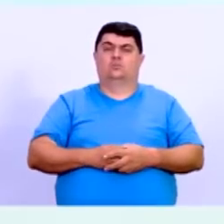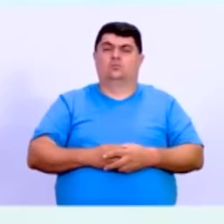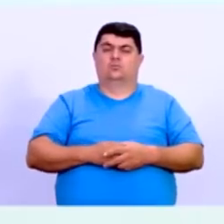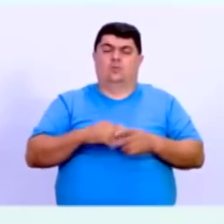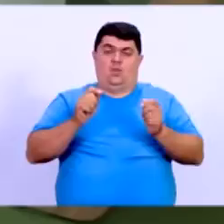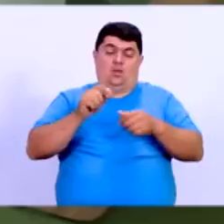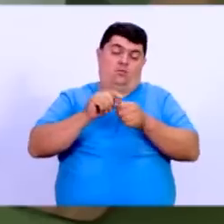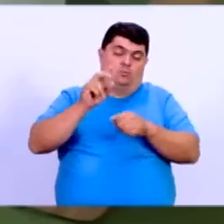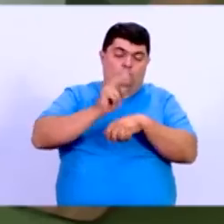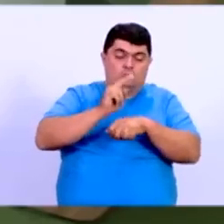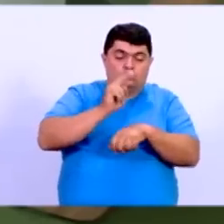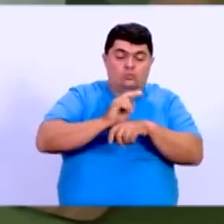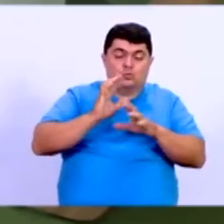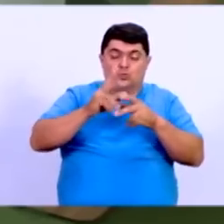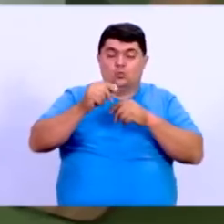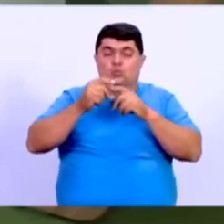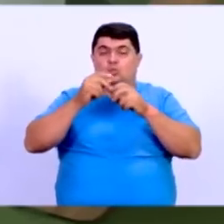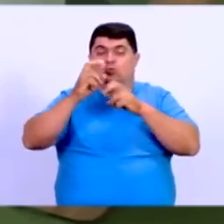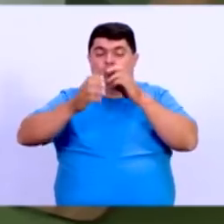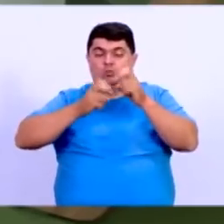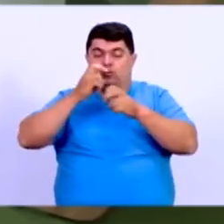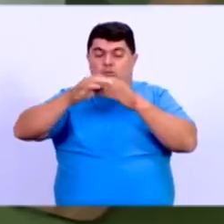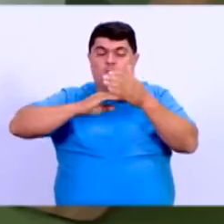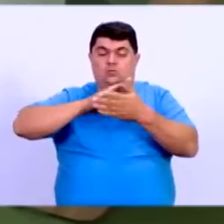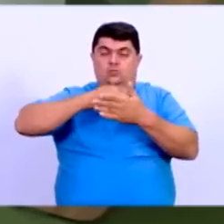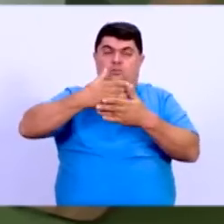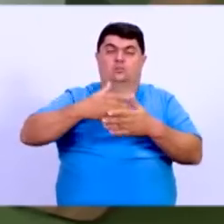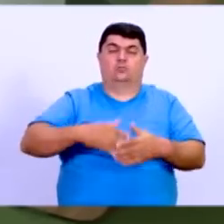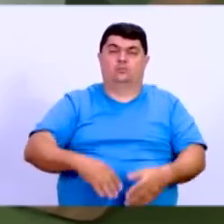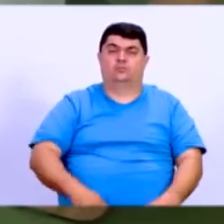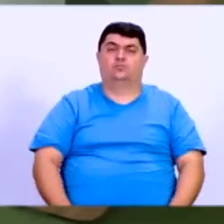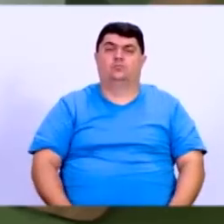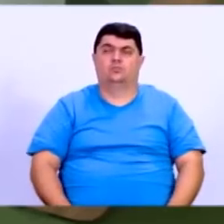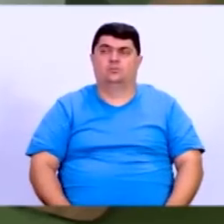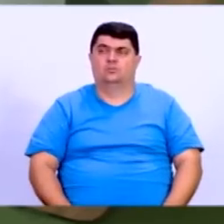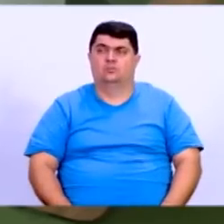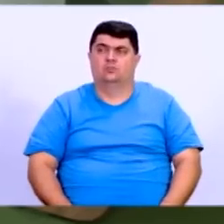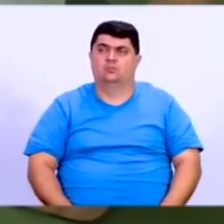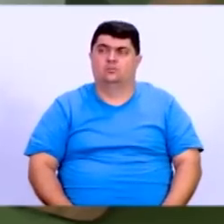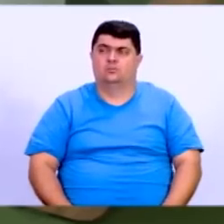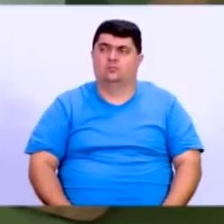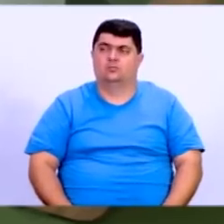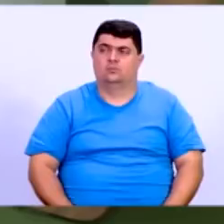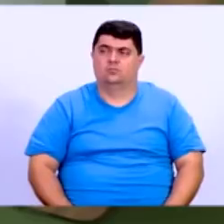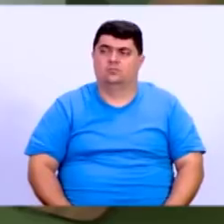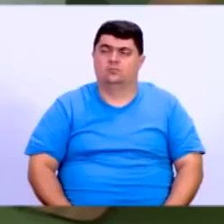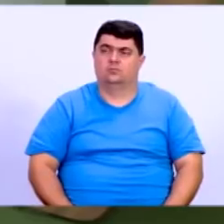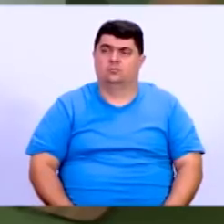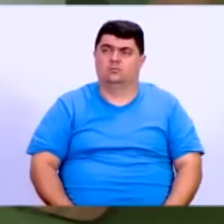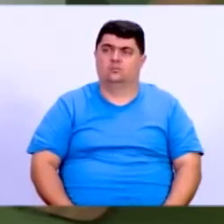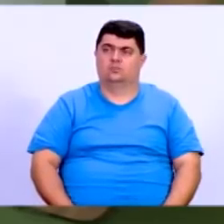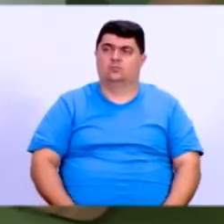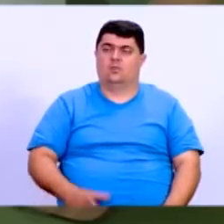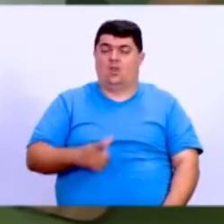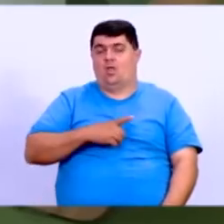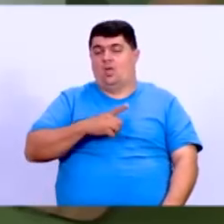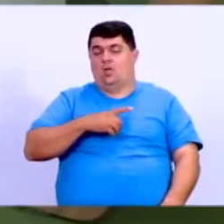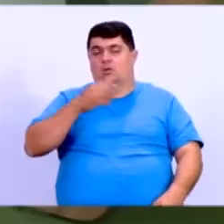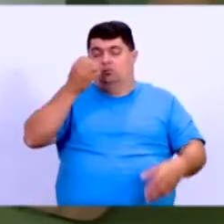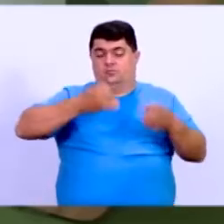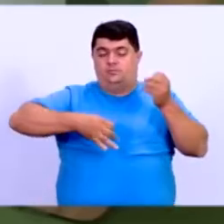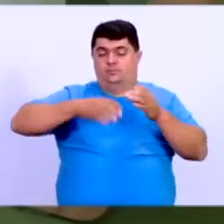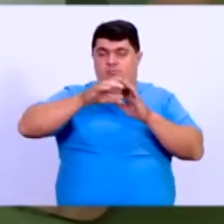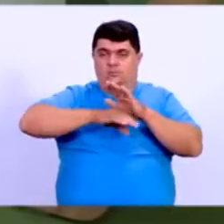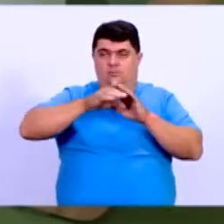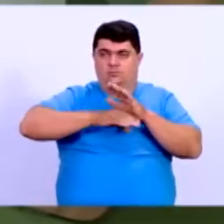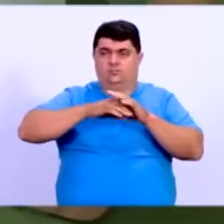professor, totalmente eletrônico, né? Exatamente. Olha aí, pessoal. Muito bem. Então, acompanhando aí, essas foram as definições aí pra gente, para